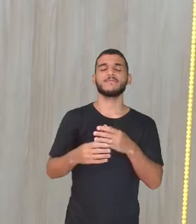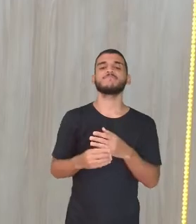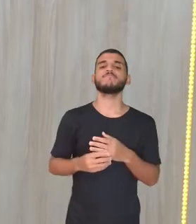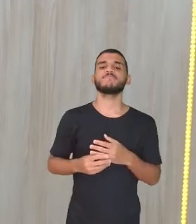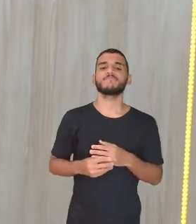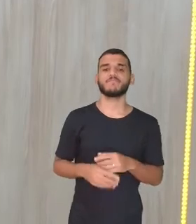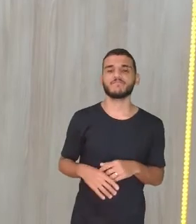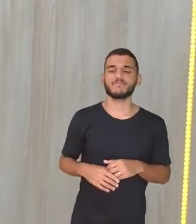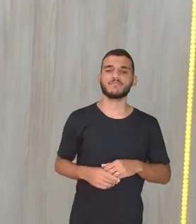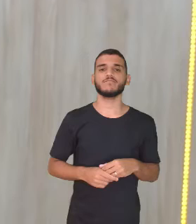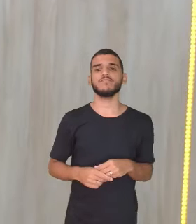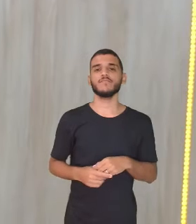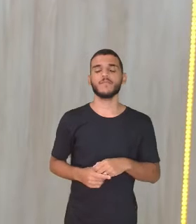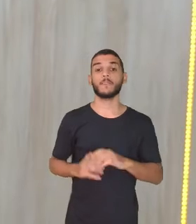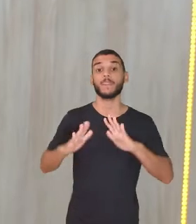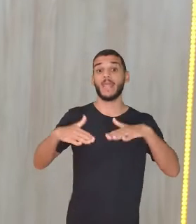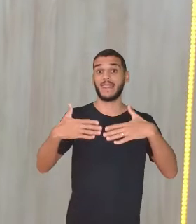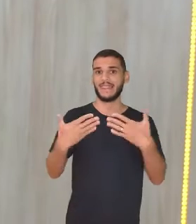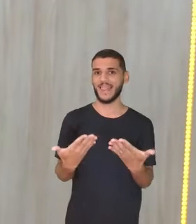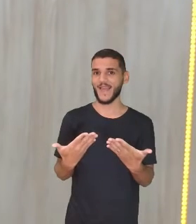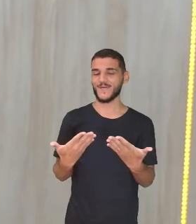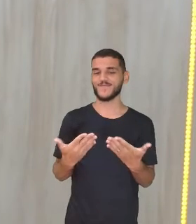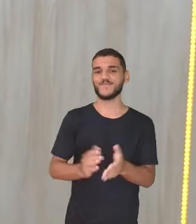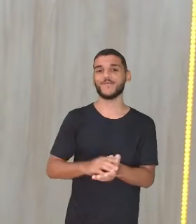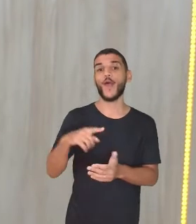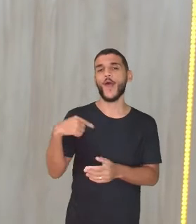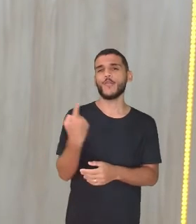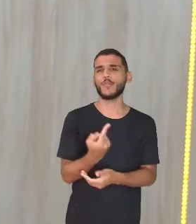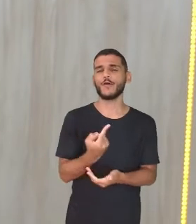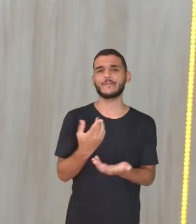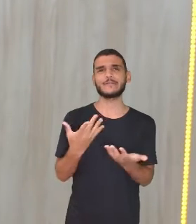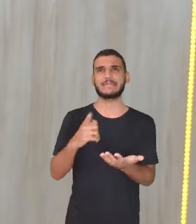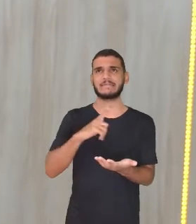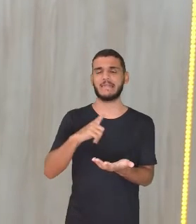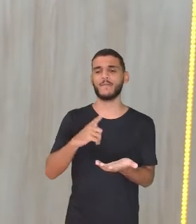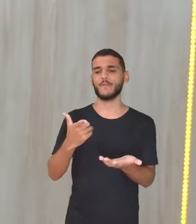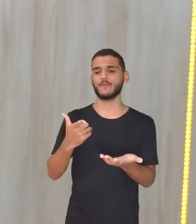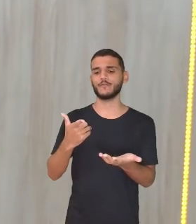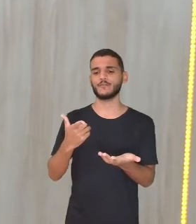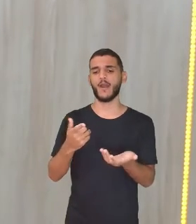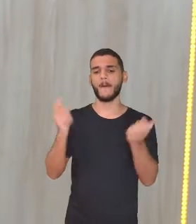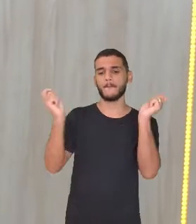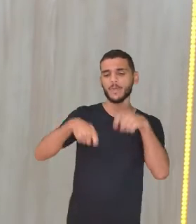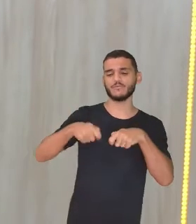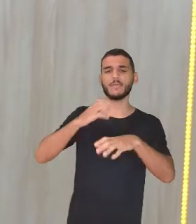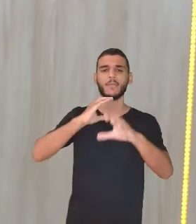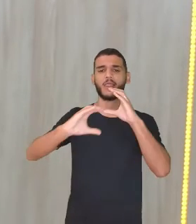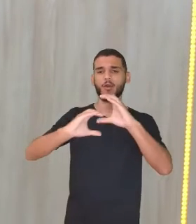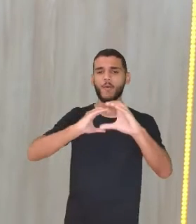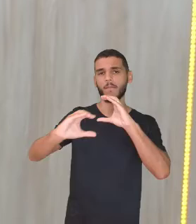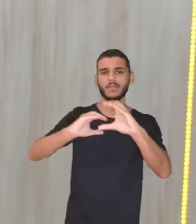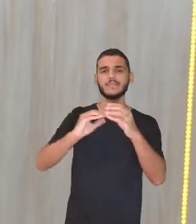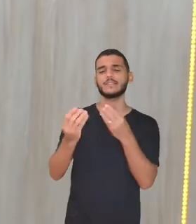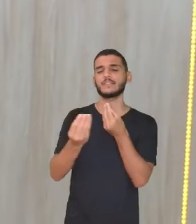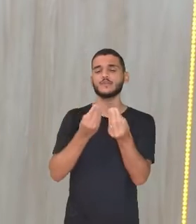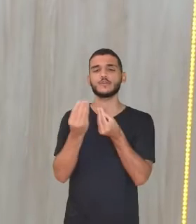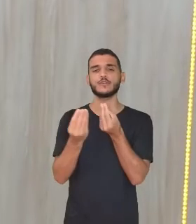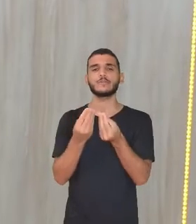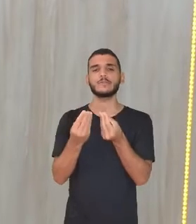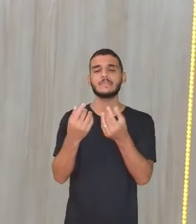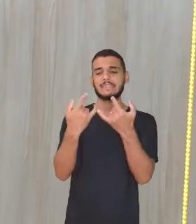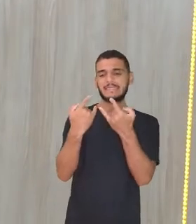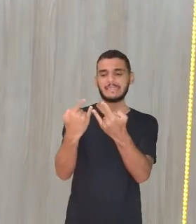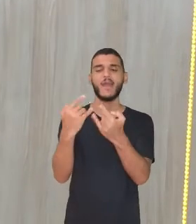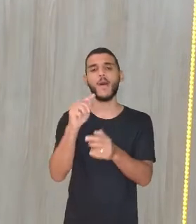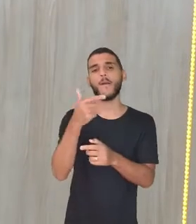Exatamente, professora Camila. Então, a gente busca formas de convencer o outro do que a gente quer, de provar para o